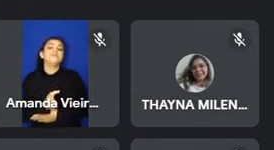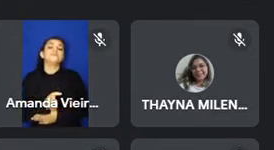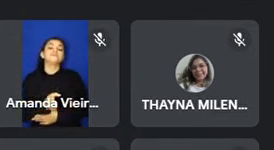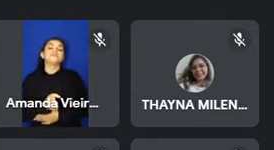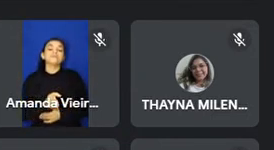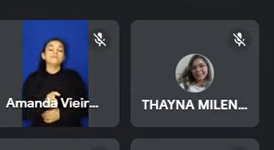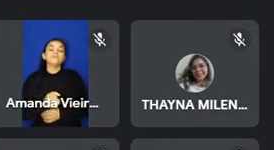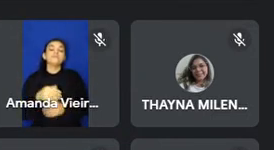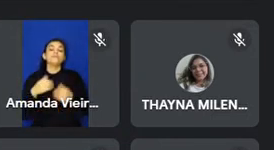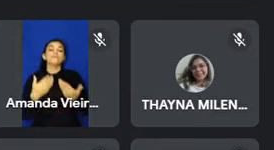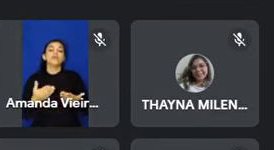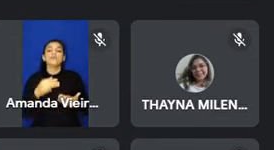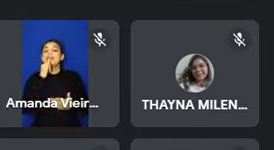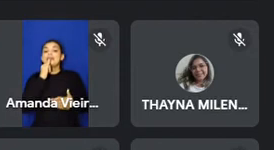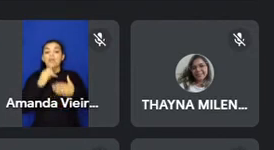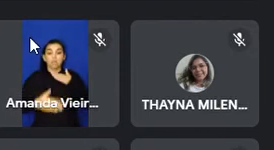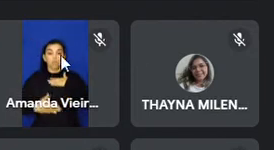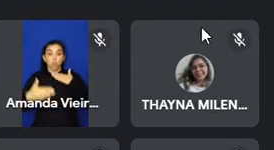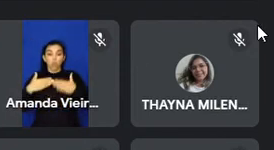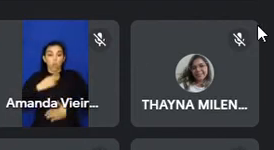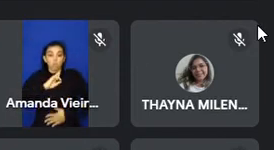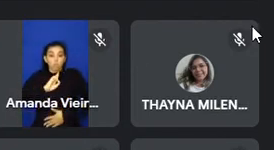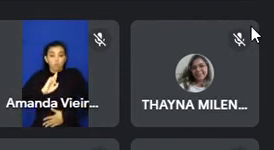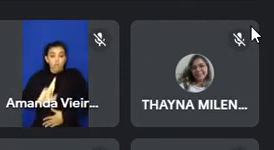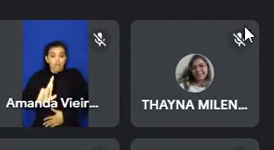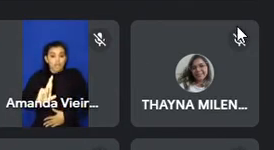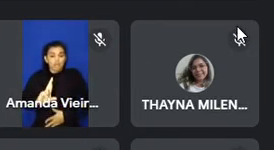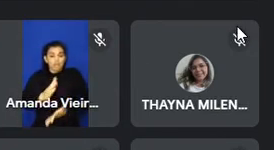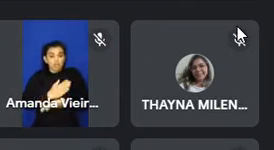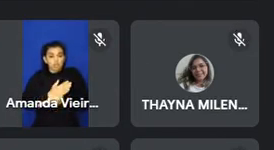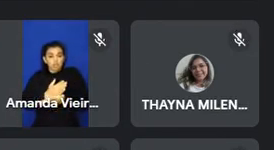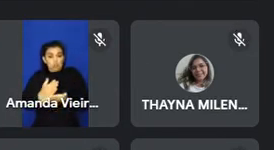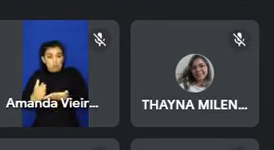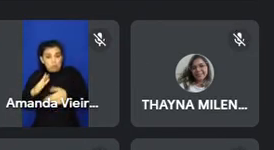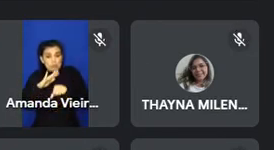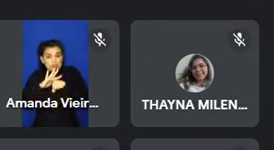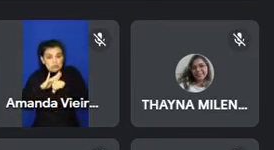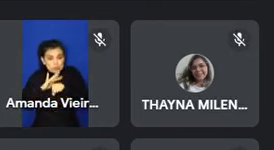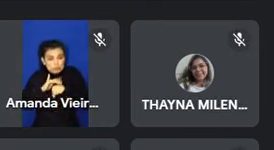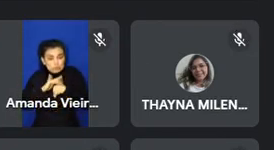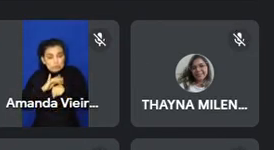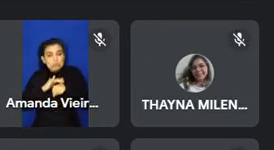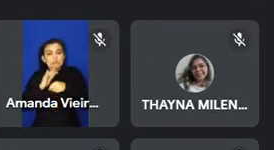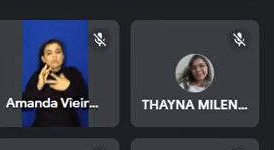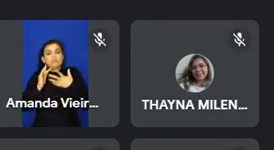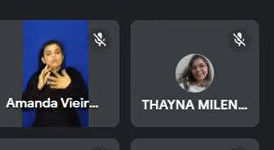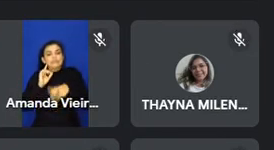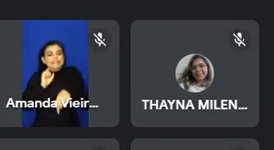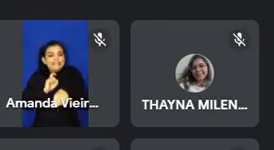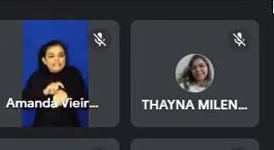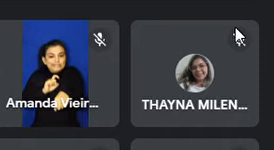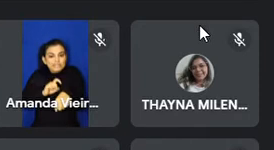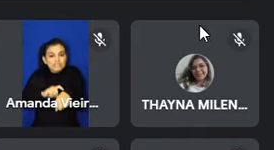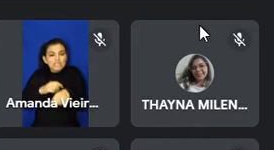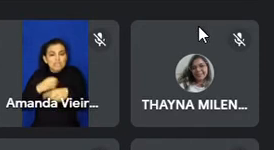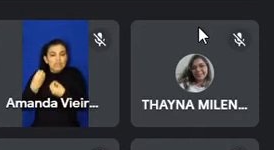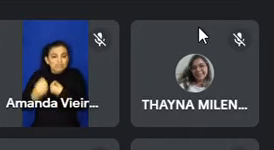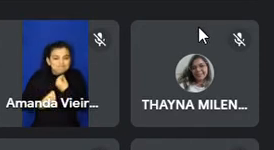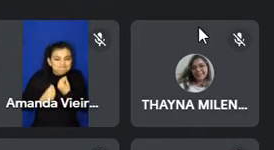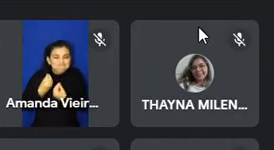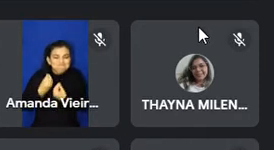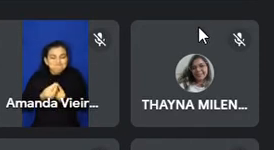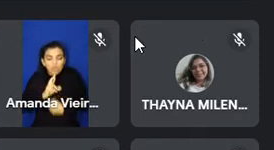responder com a imunidade inata, depois, em sequência, vem a imunidade adquirida, que leva um tempinho para montar a resposta, e vai